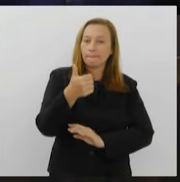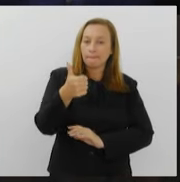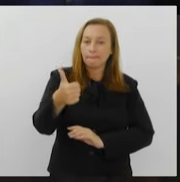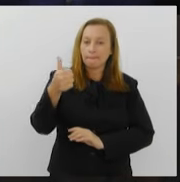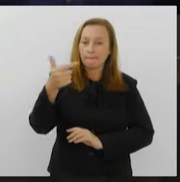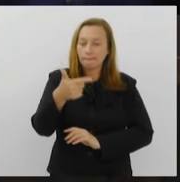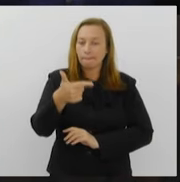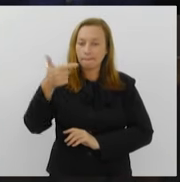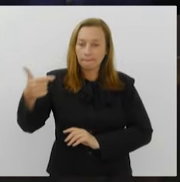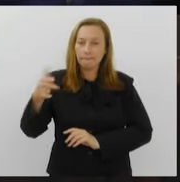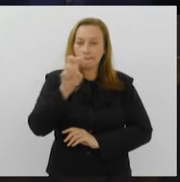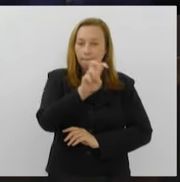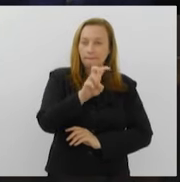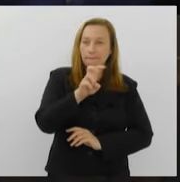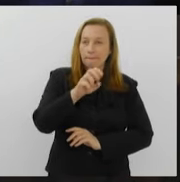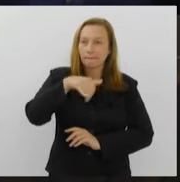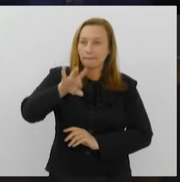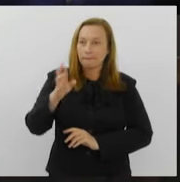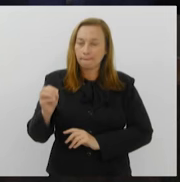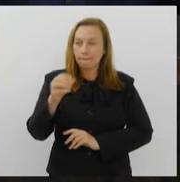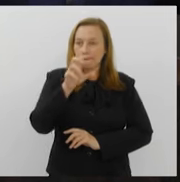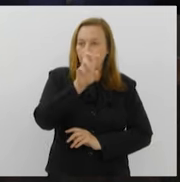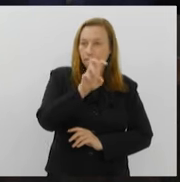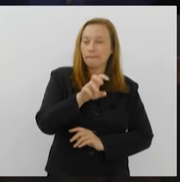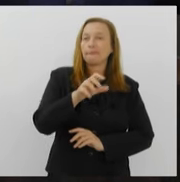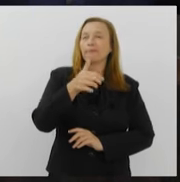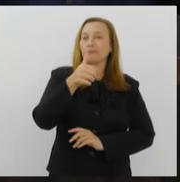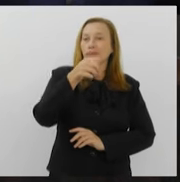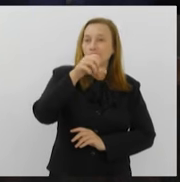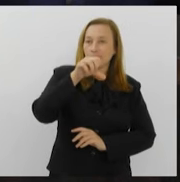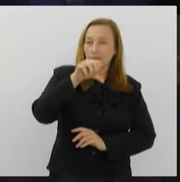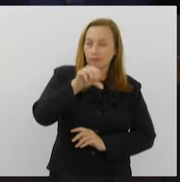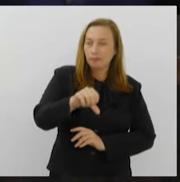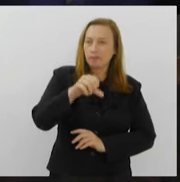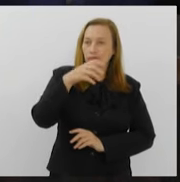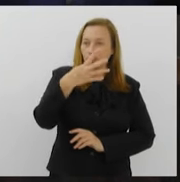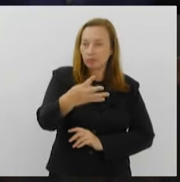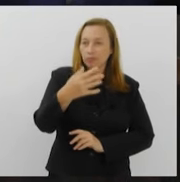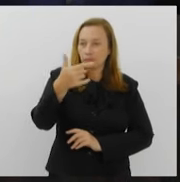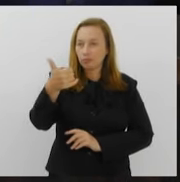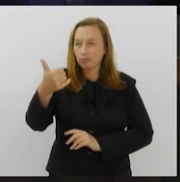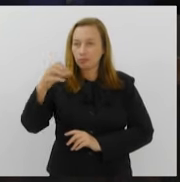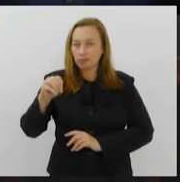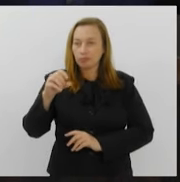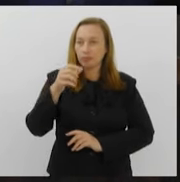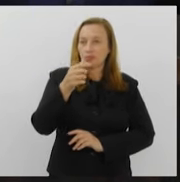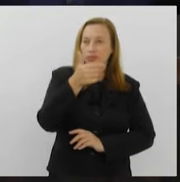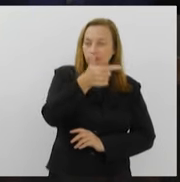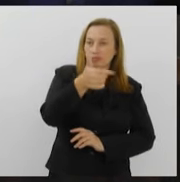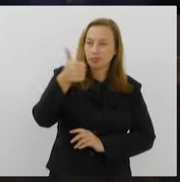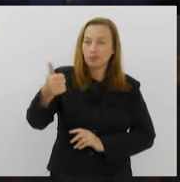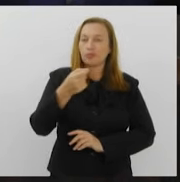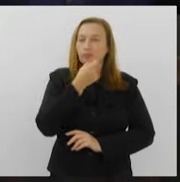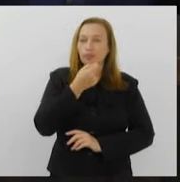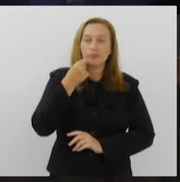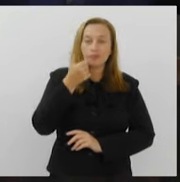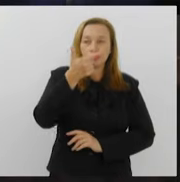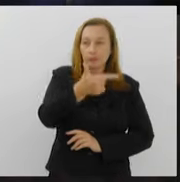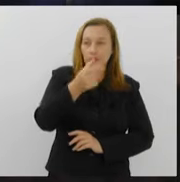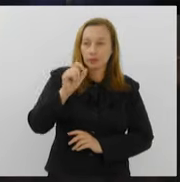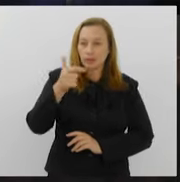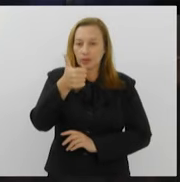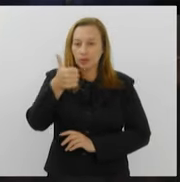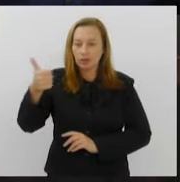5 de maio de 2003 e 9.410, de 21 de setembro de 2021, pendendo de pareceres